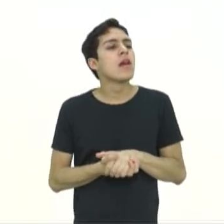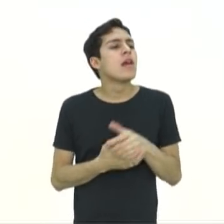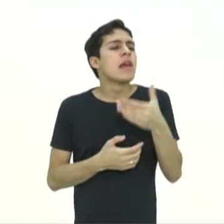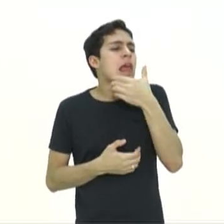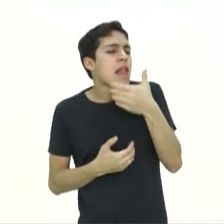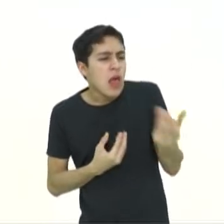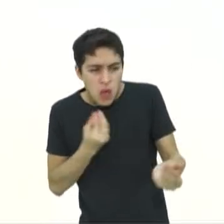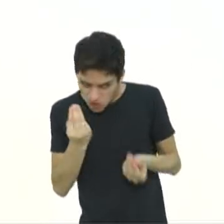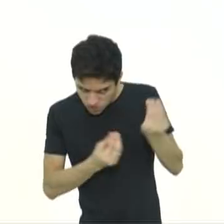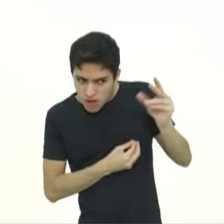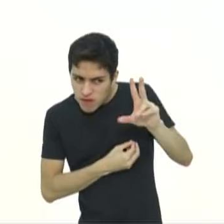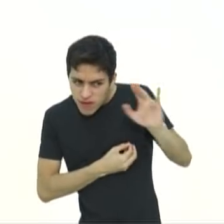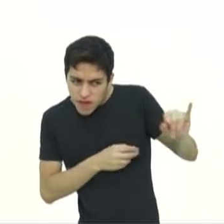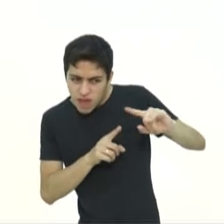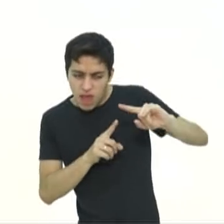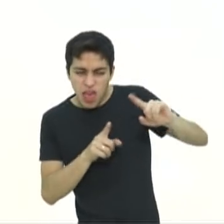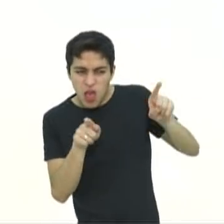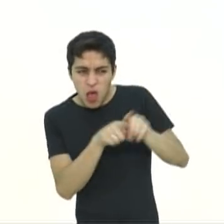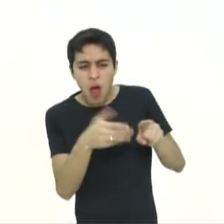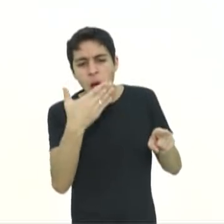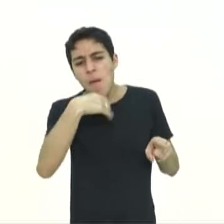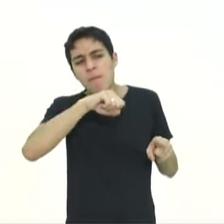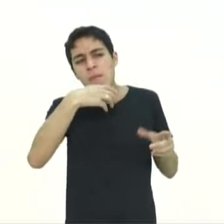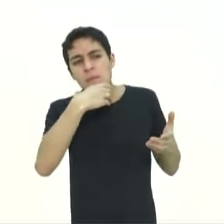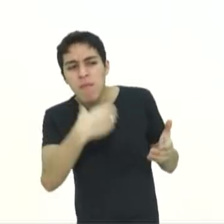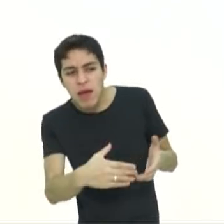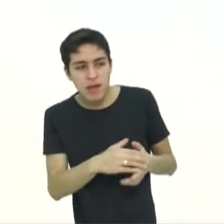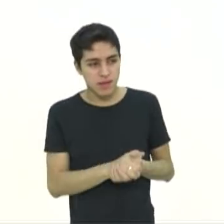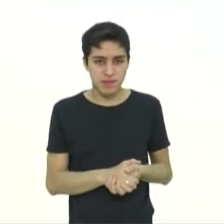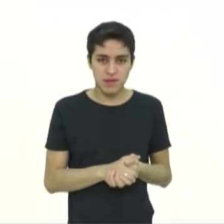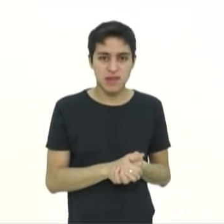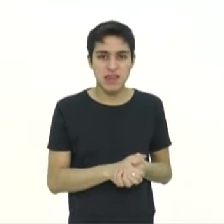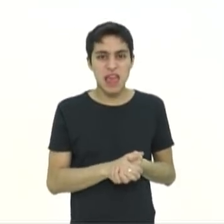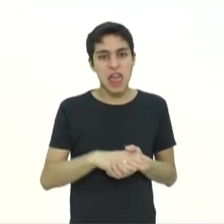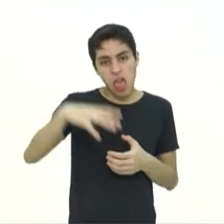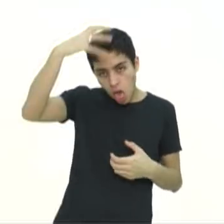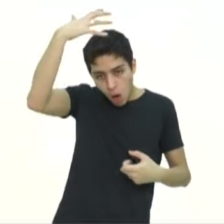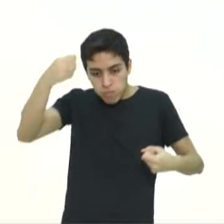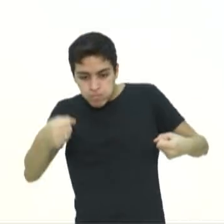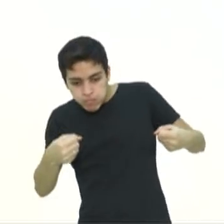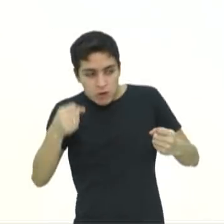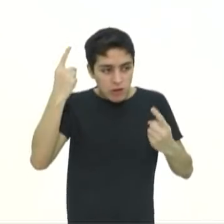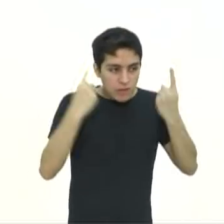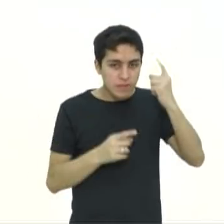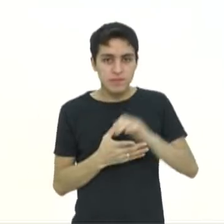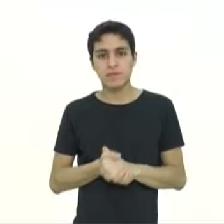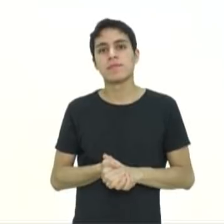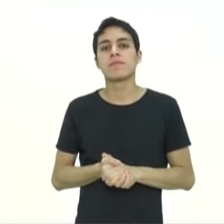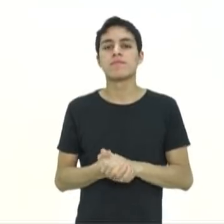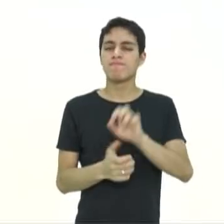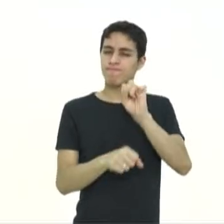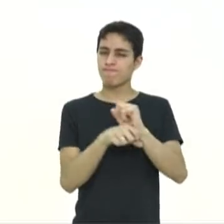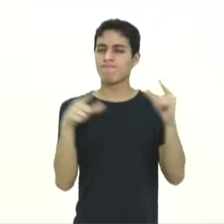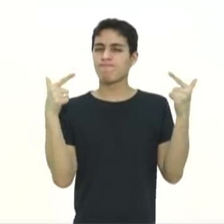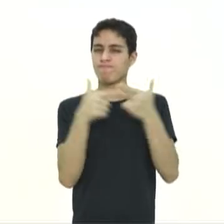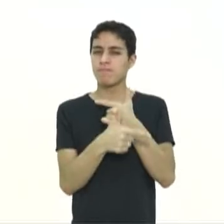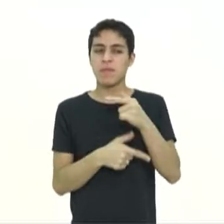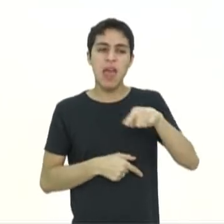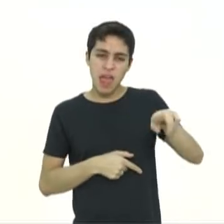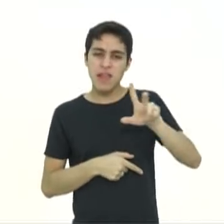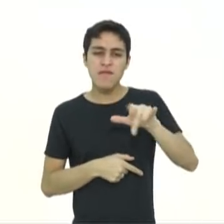ser Papai Noel, né? E Rei Momo no Carnaval? Não tripudie, diz o pai, ele